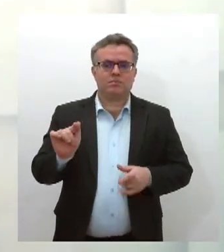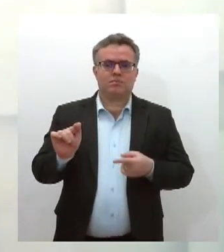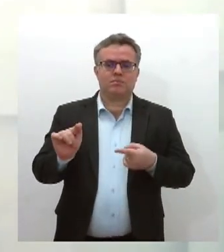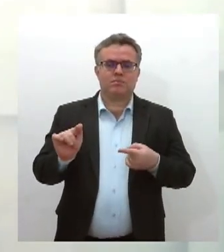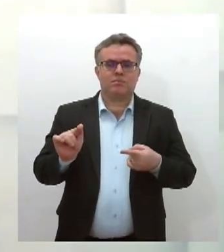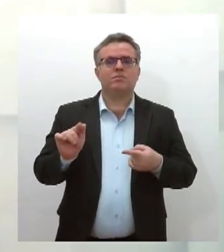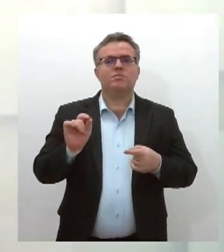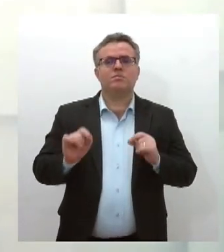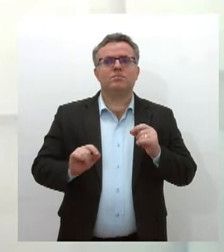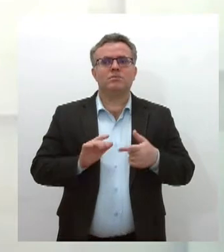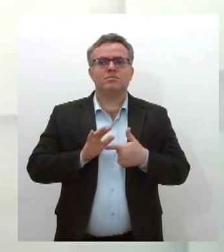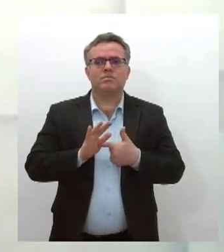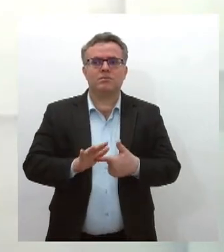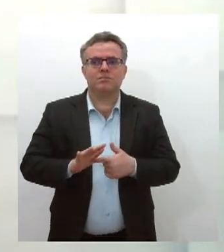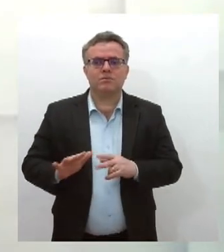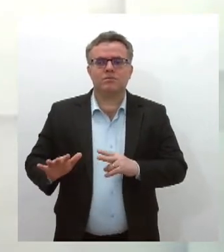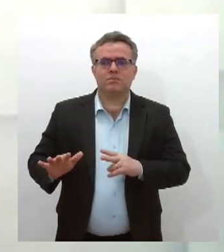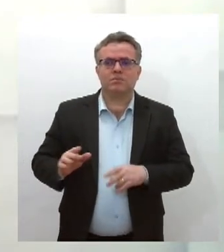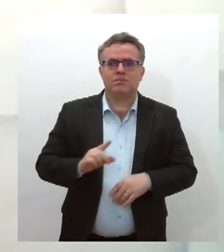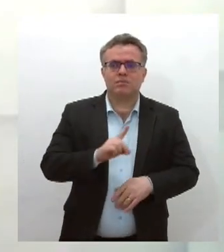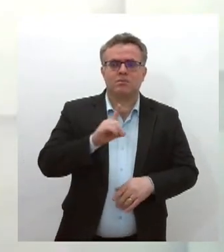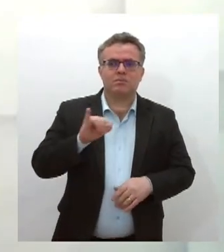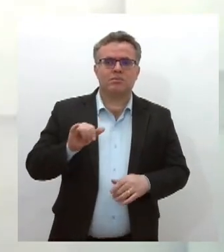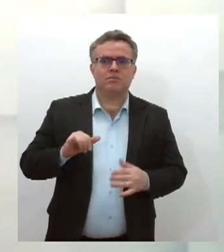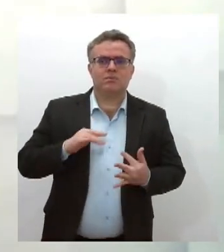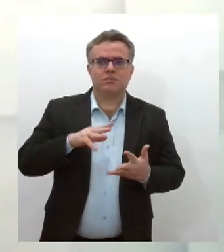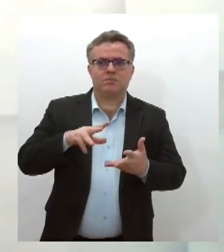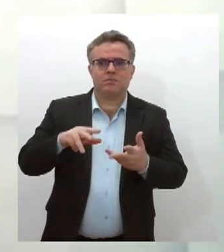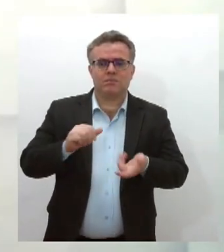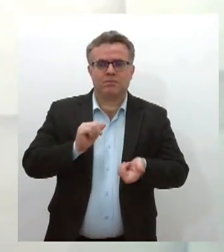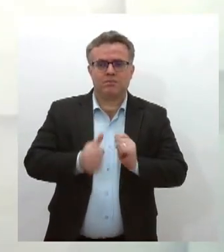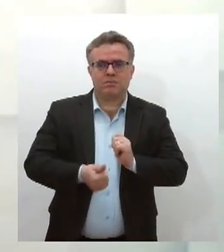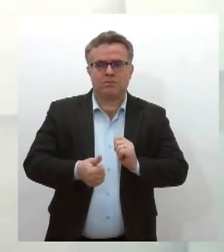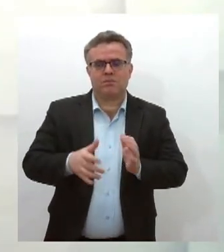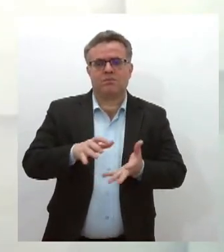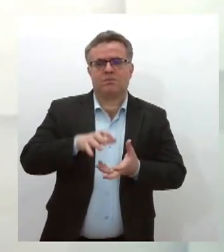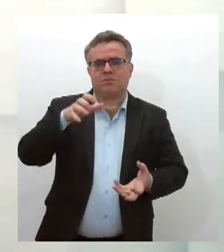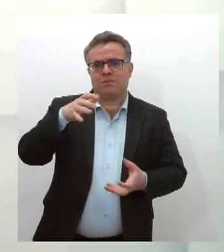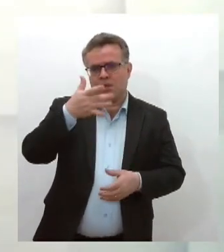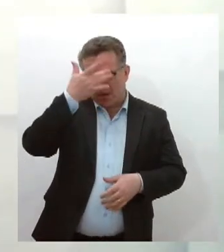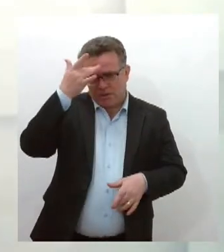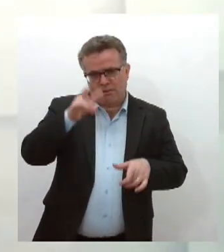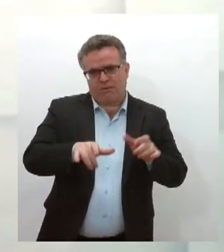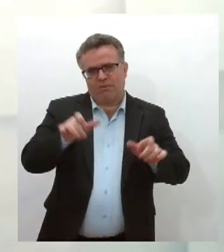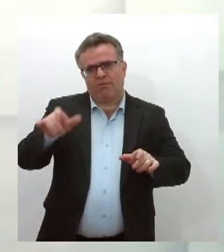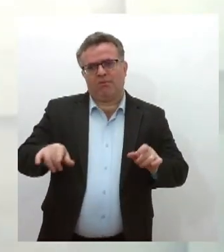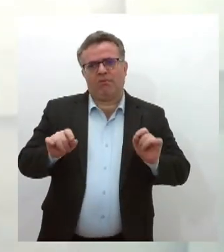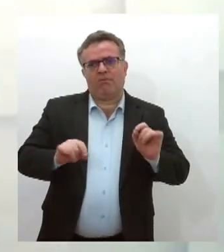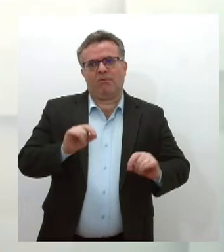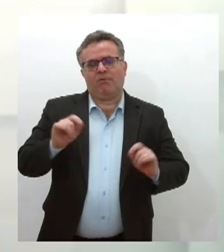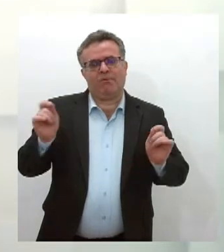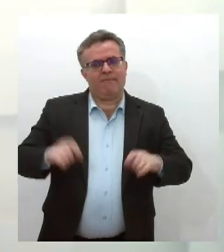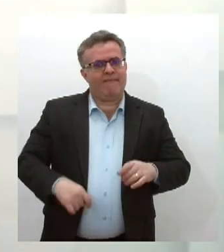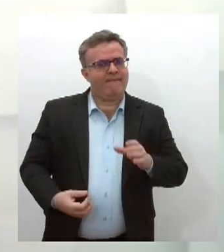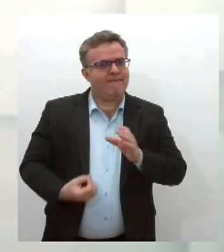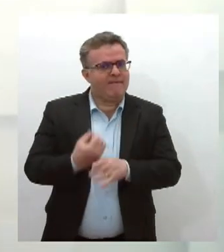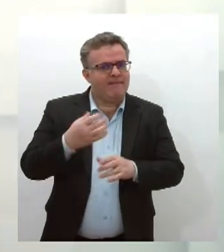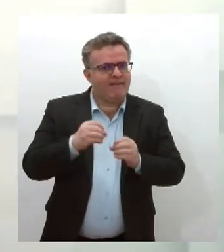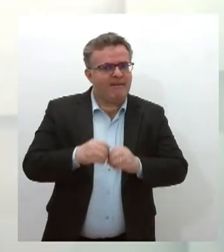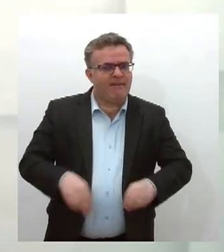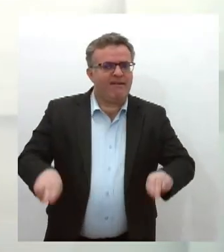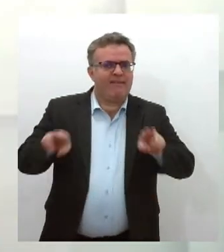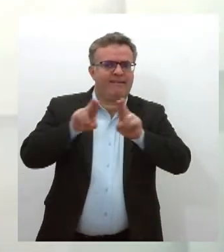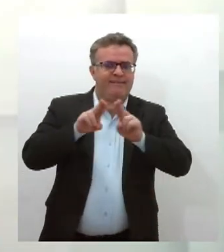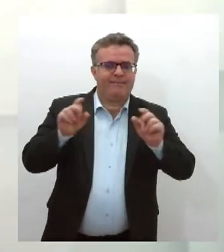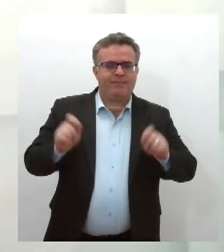referência ao Dia Internacional do Esporte para a Pessoa Idosa. Essa data ela foi instituída pela ONU e é celebrada no